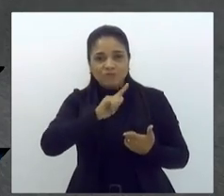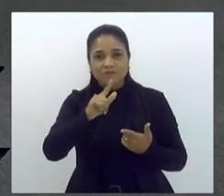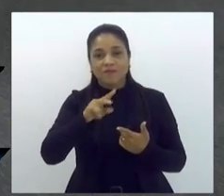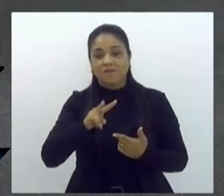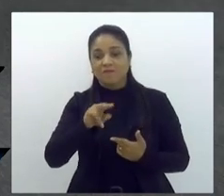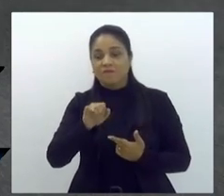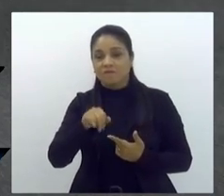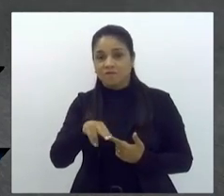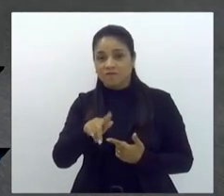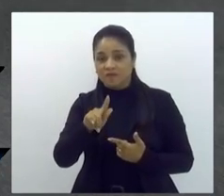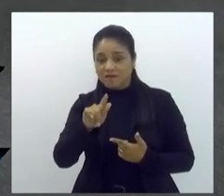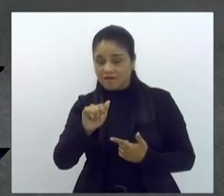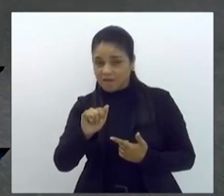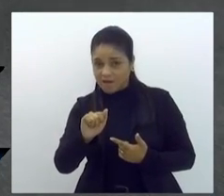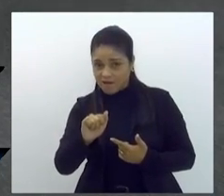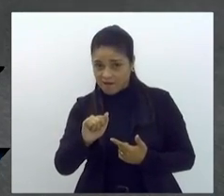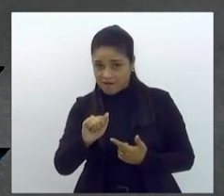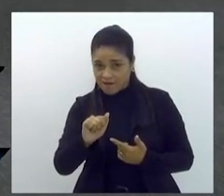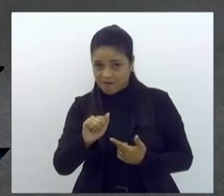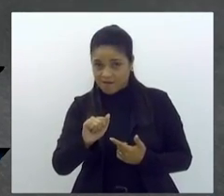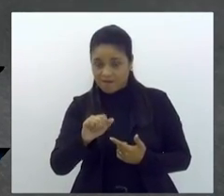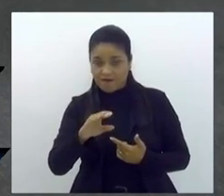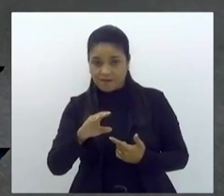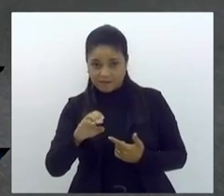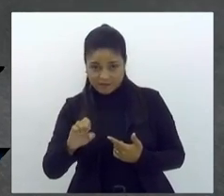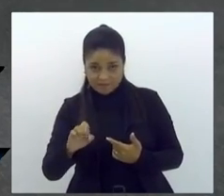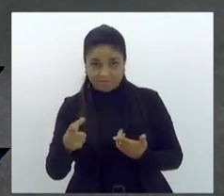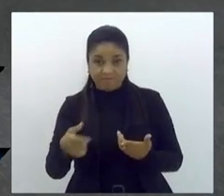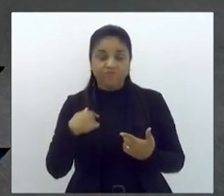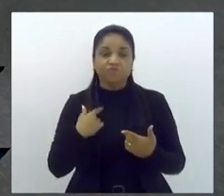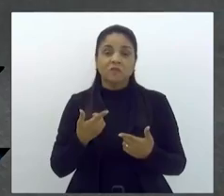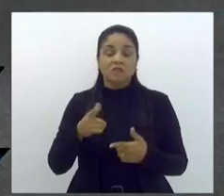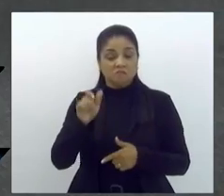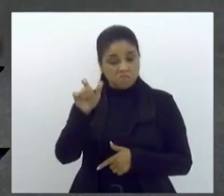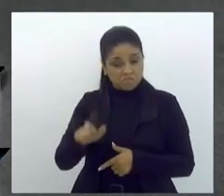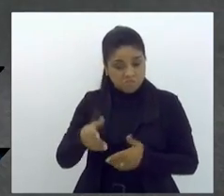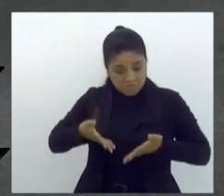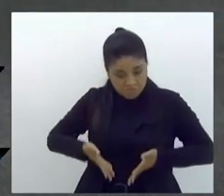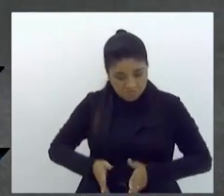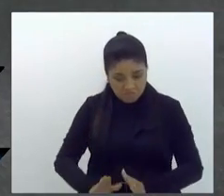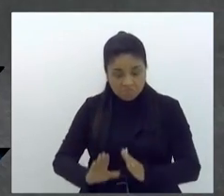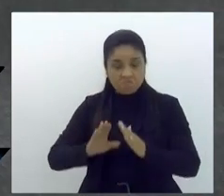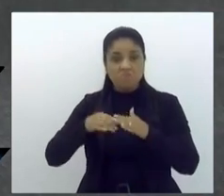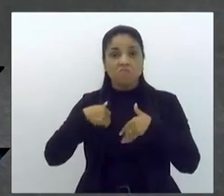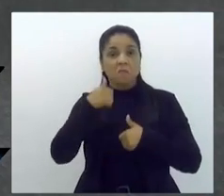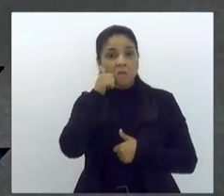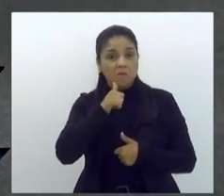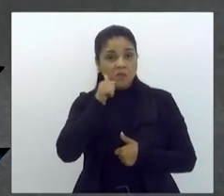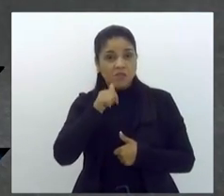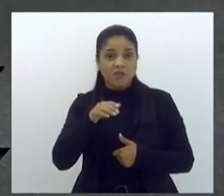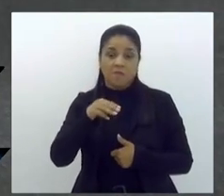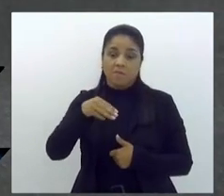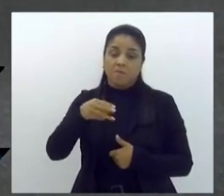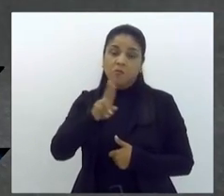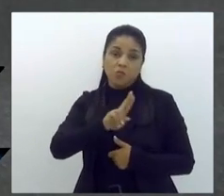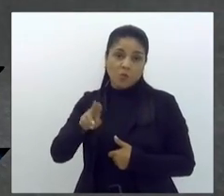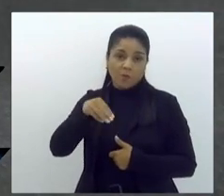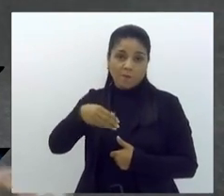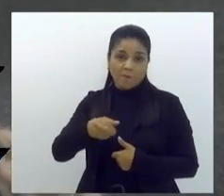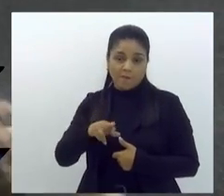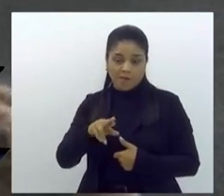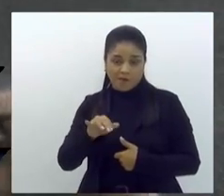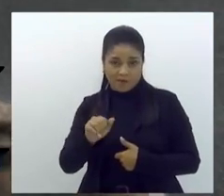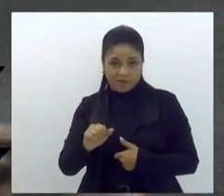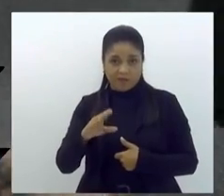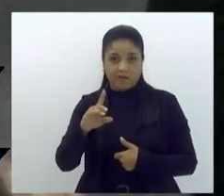minha avó e fosse uma menina ele iria colocar o nome dela a Maria da Conceição e assim aconteceu o presidente